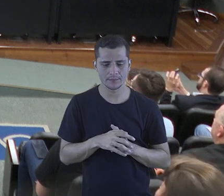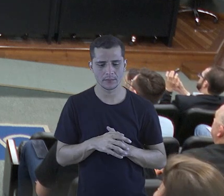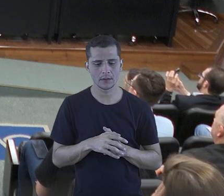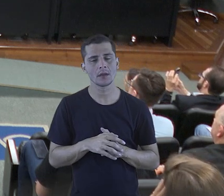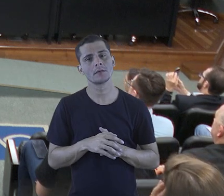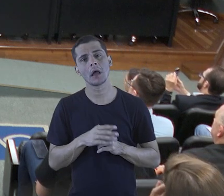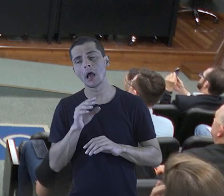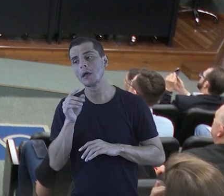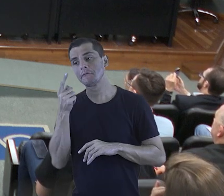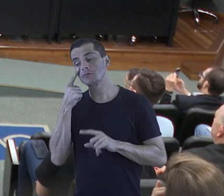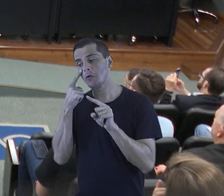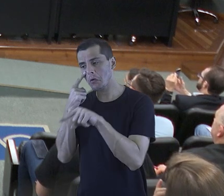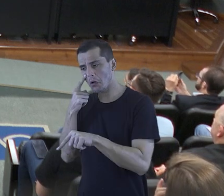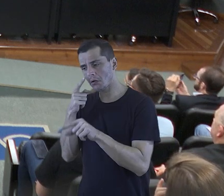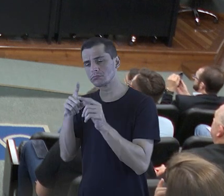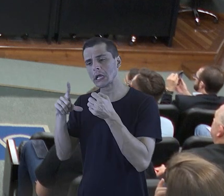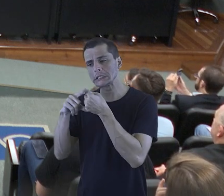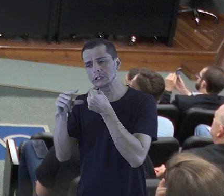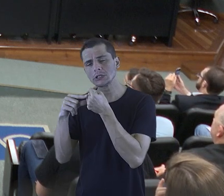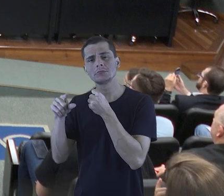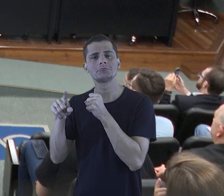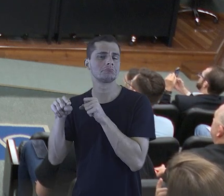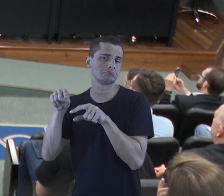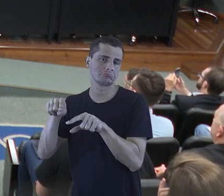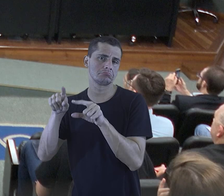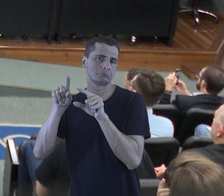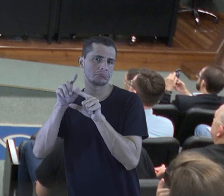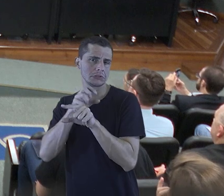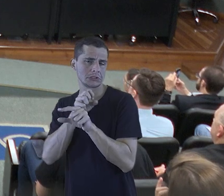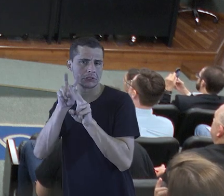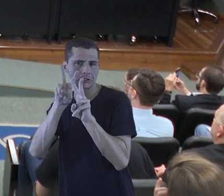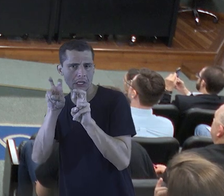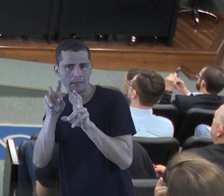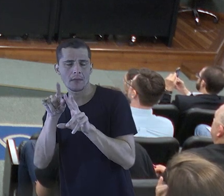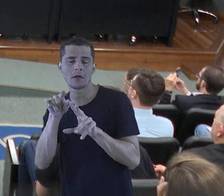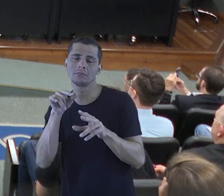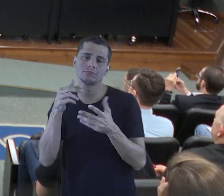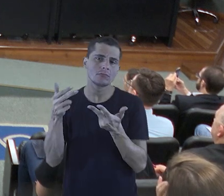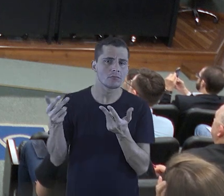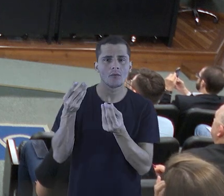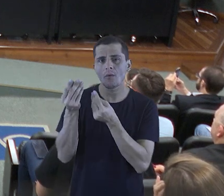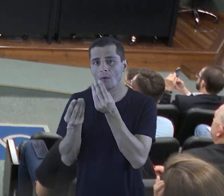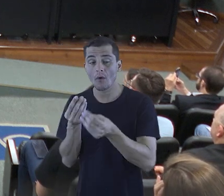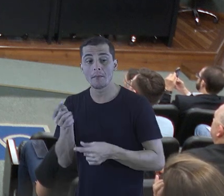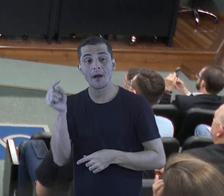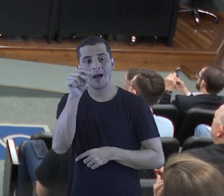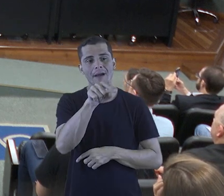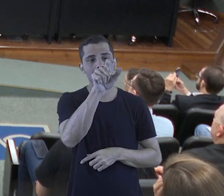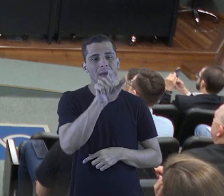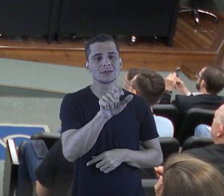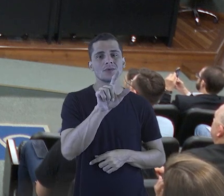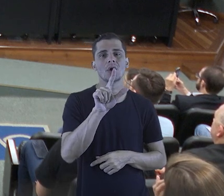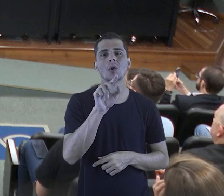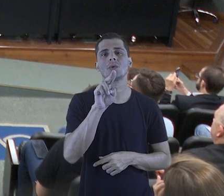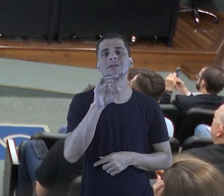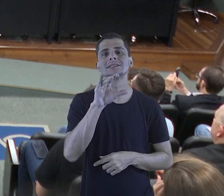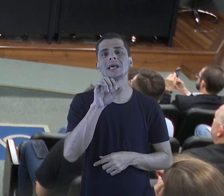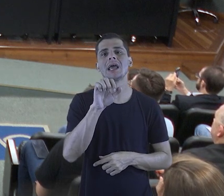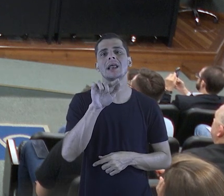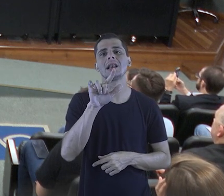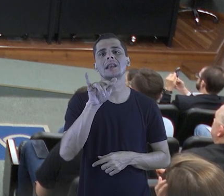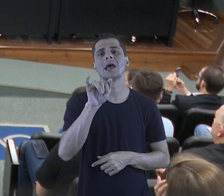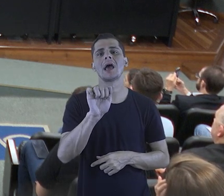tratado assim. E a Lucélia vai lá para mim e vai dizer, Pironte, fui lá, pedi para o TI, a TI me deu, está aqui. Ela é essa ponta de ligação. Entenderam?